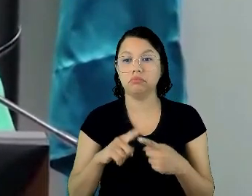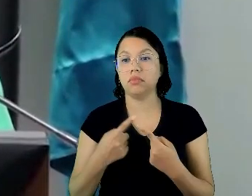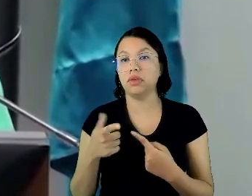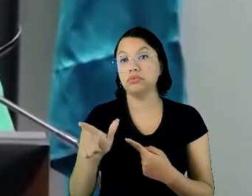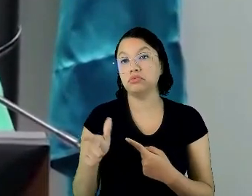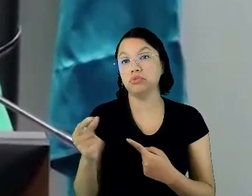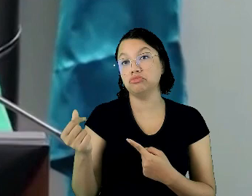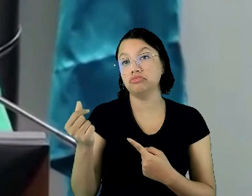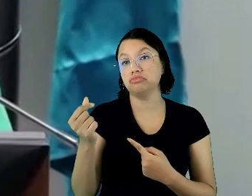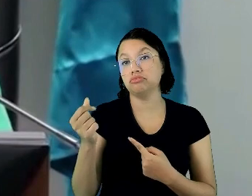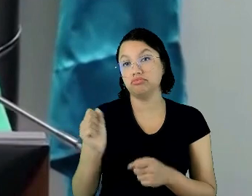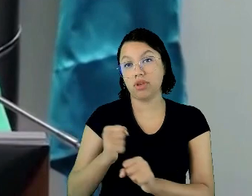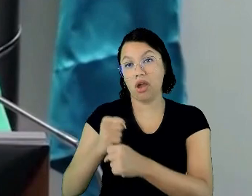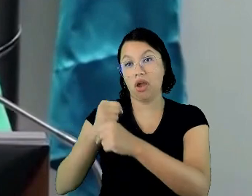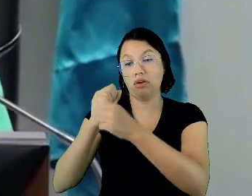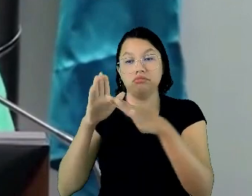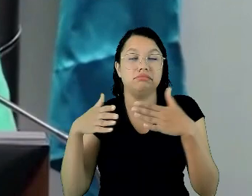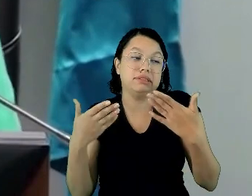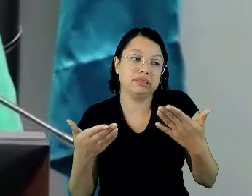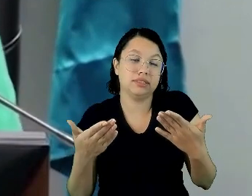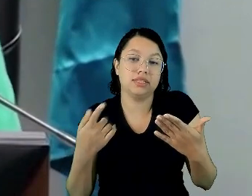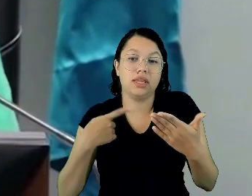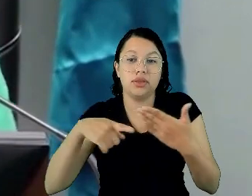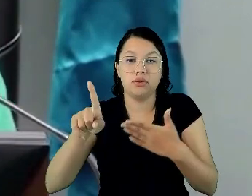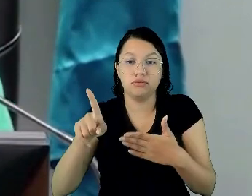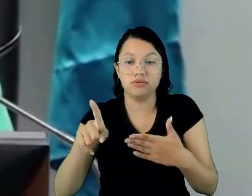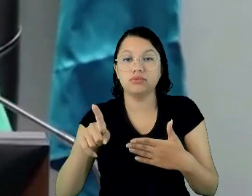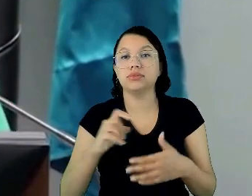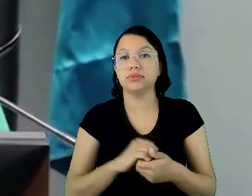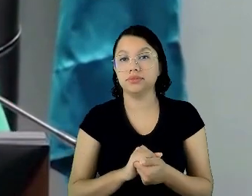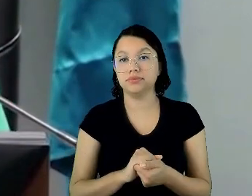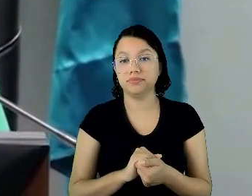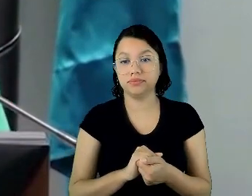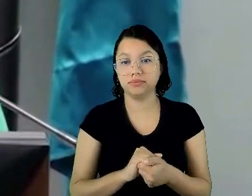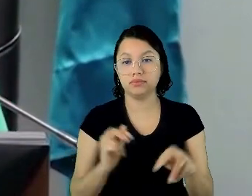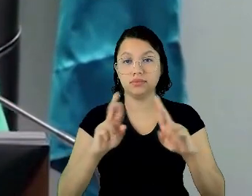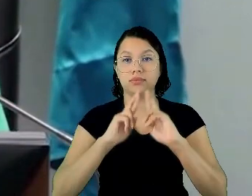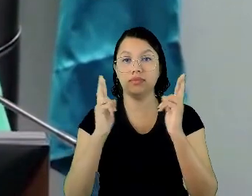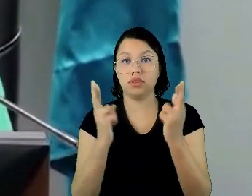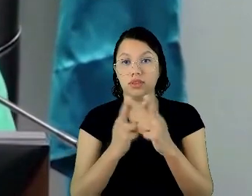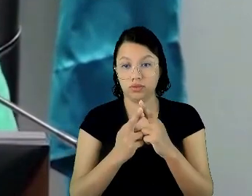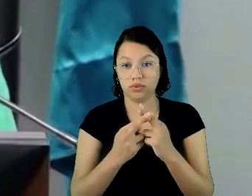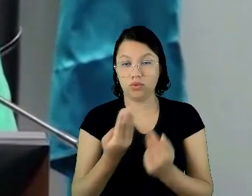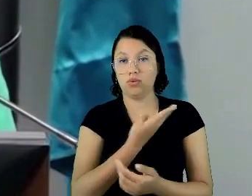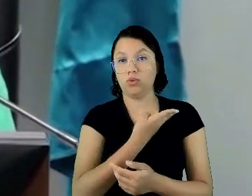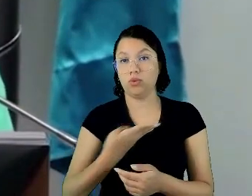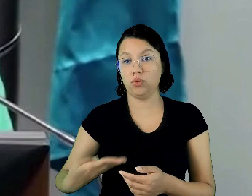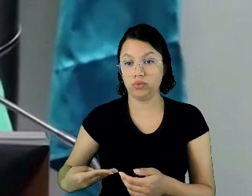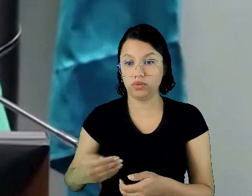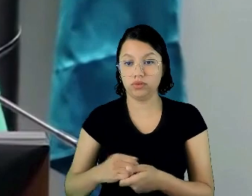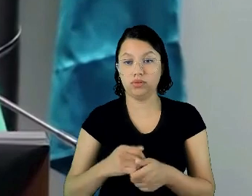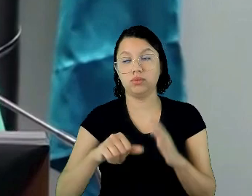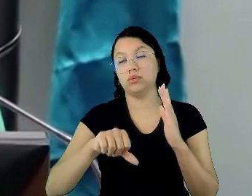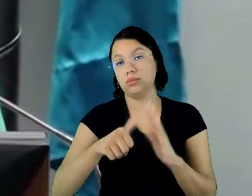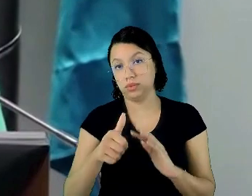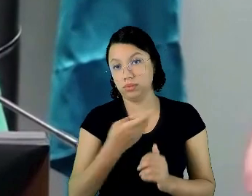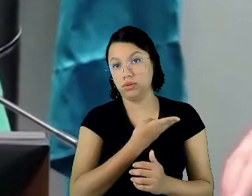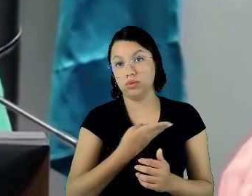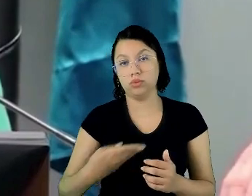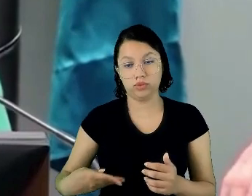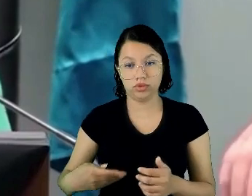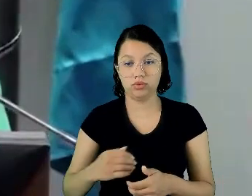Então, eu fui até lá, uma reunião com o governador, primeiro com o governador Azambuja, que já estava no final do